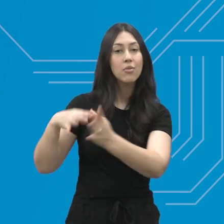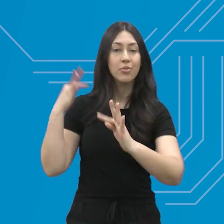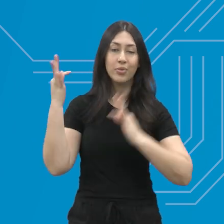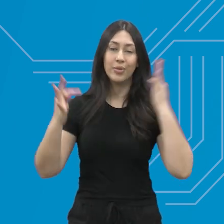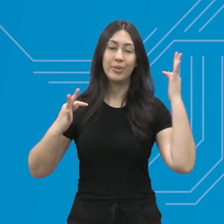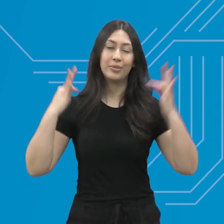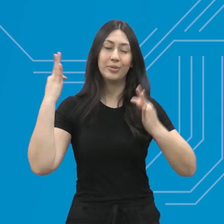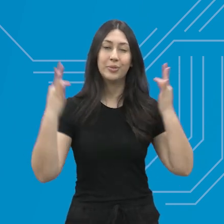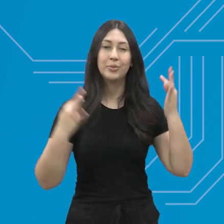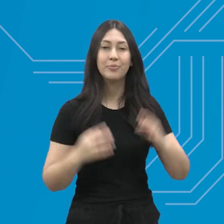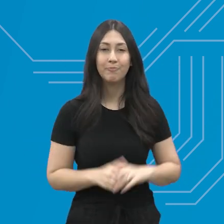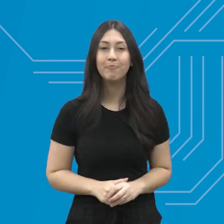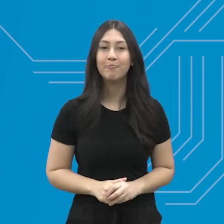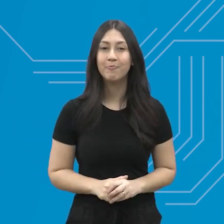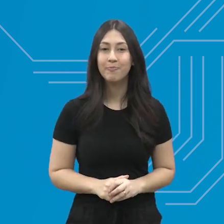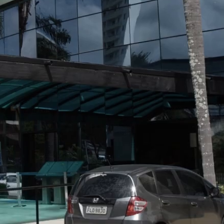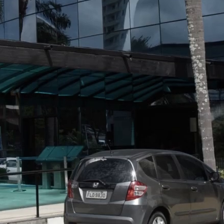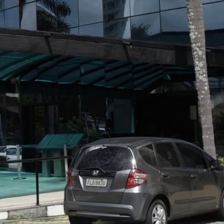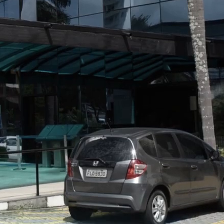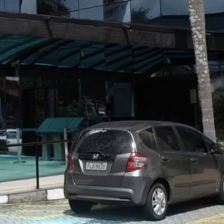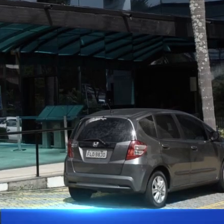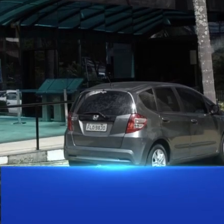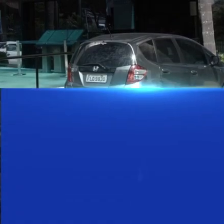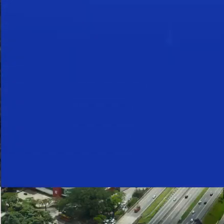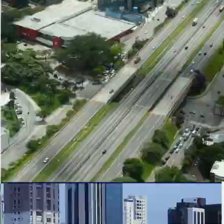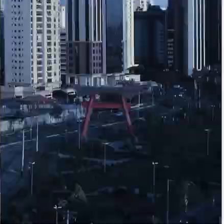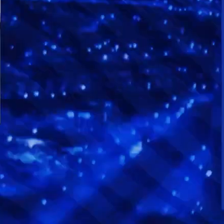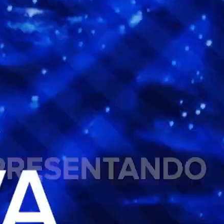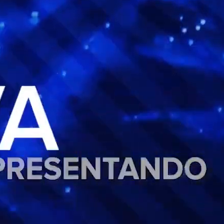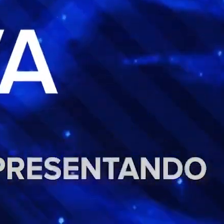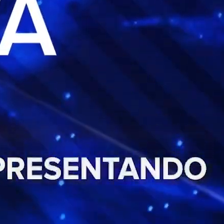turísticos da cidade. É já já.